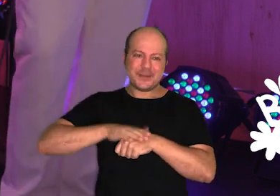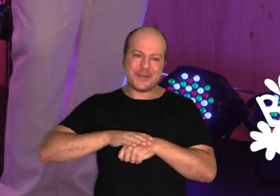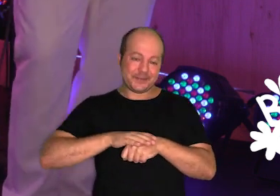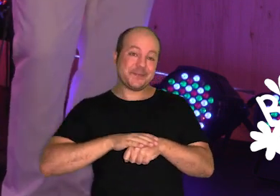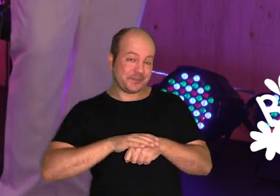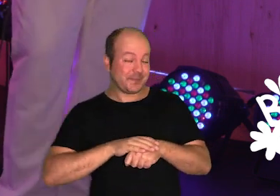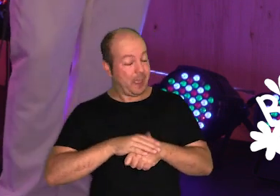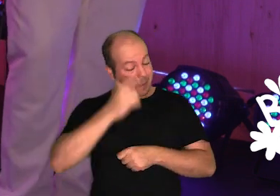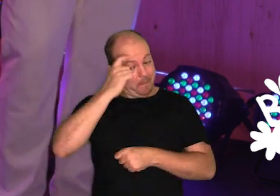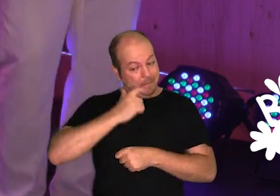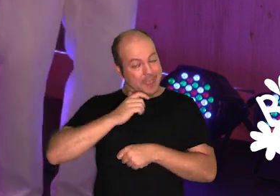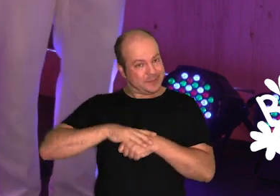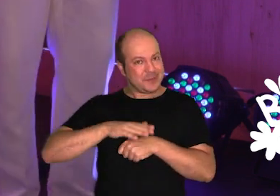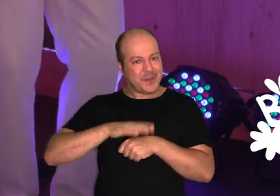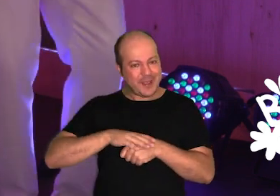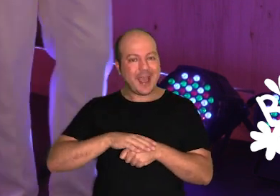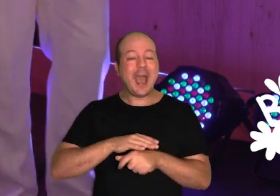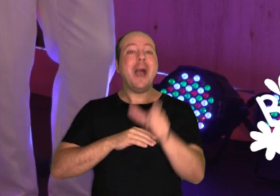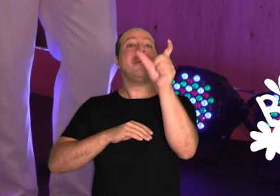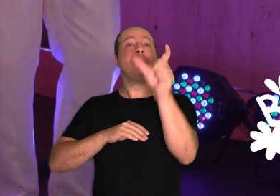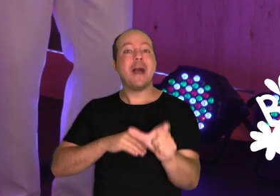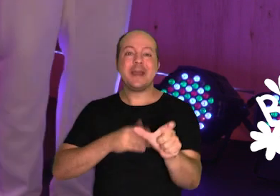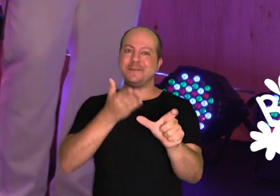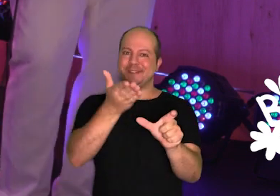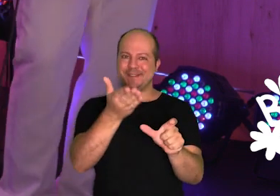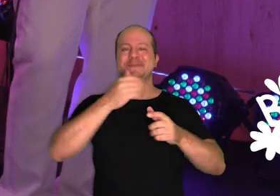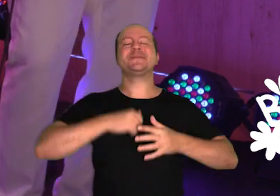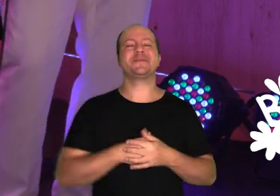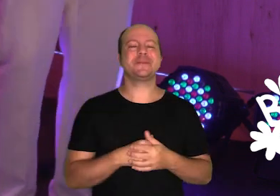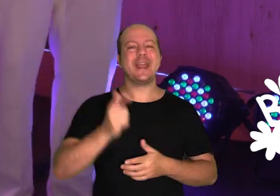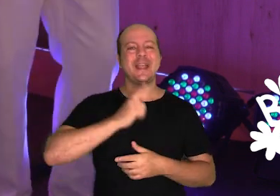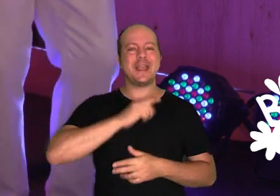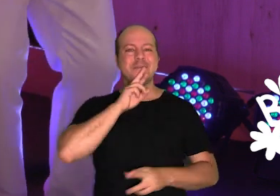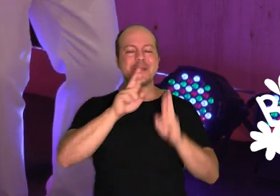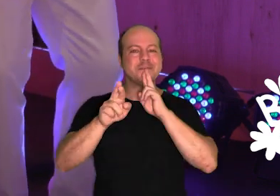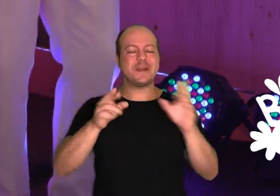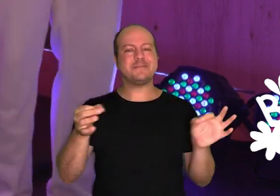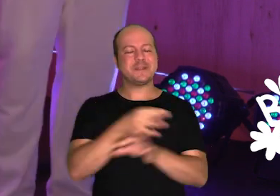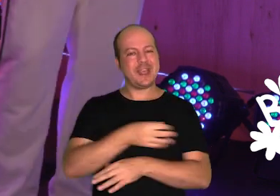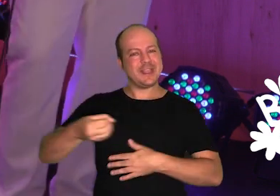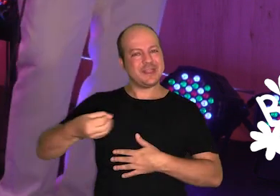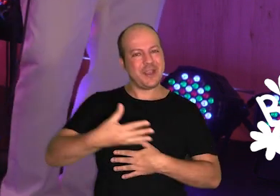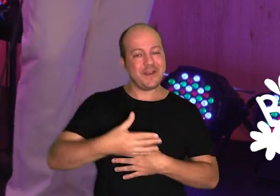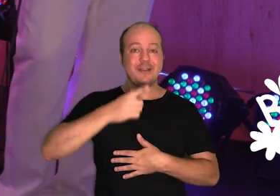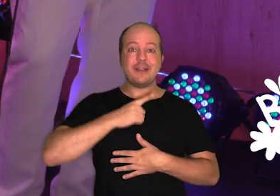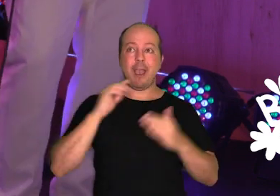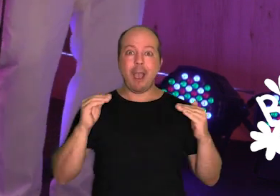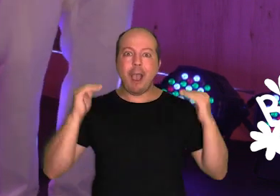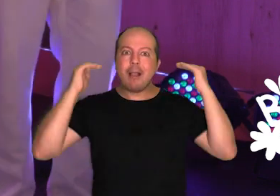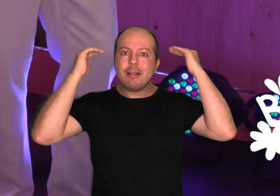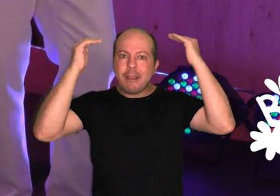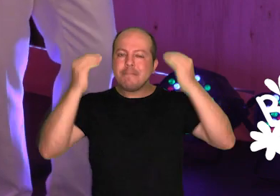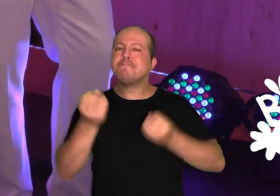dizer, por pessoas, sim, para pessoas, entregando soluções inovadoras que vão muito além